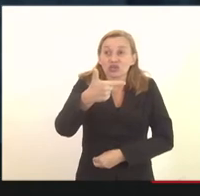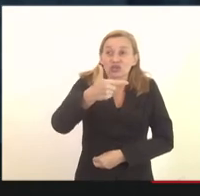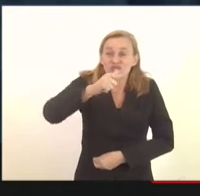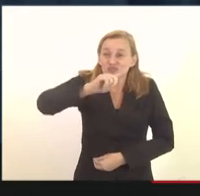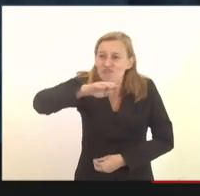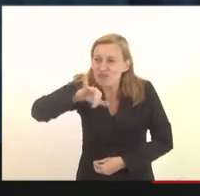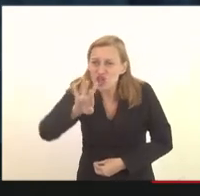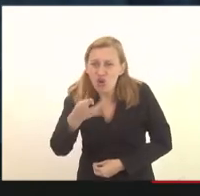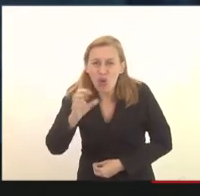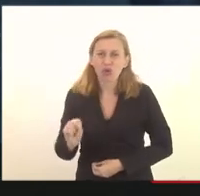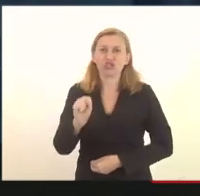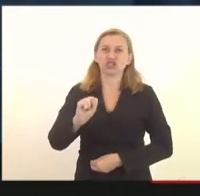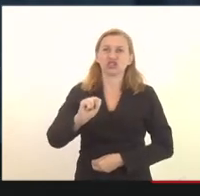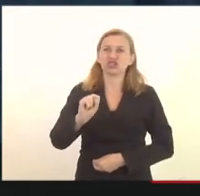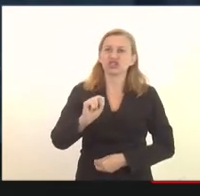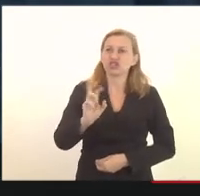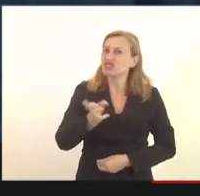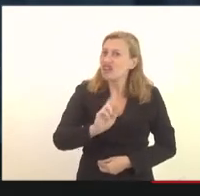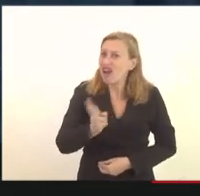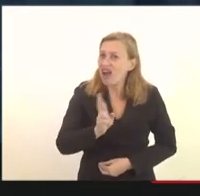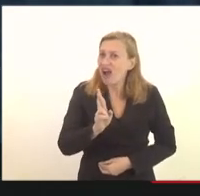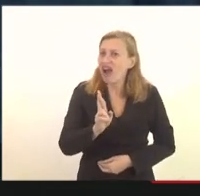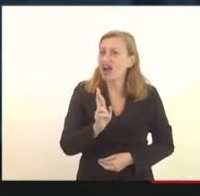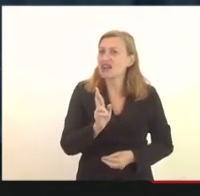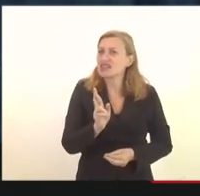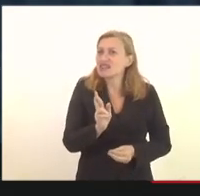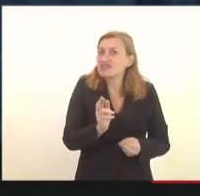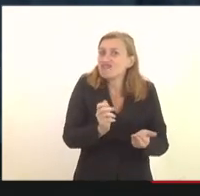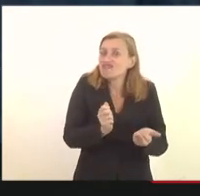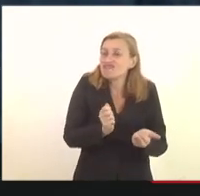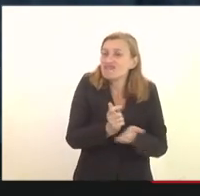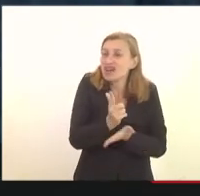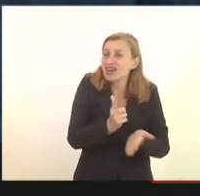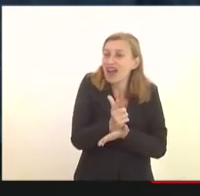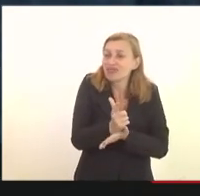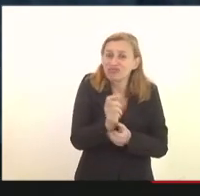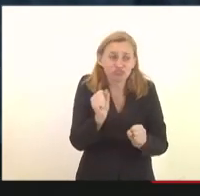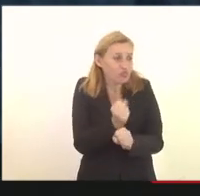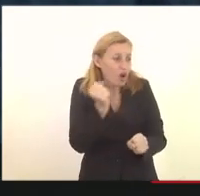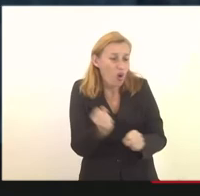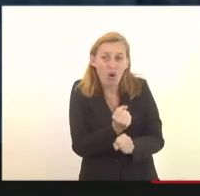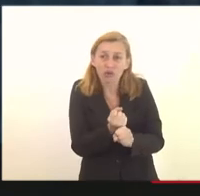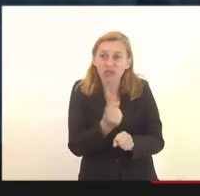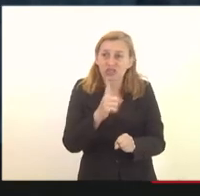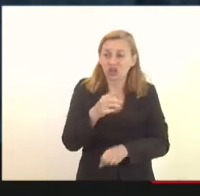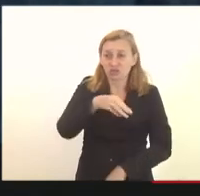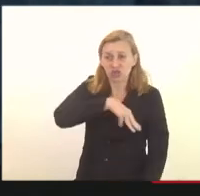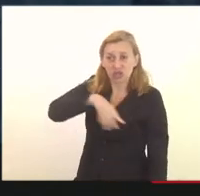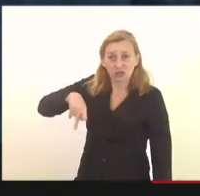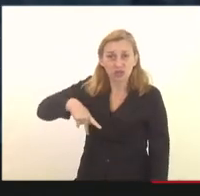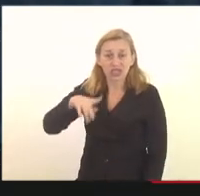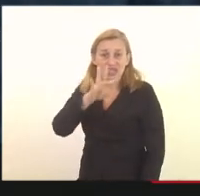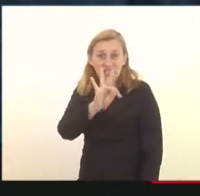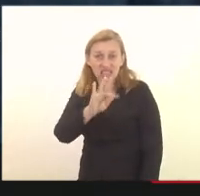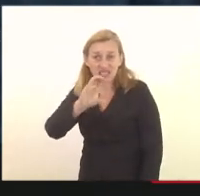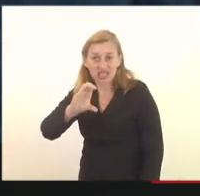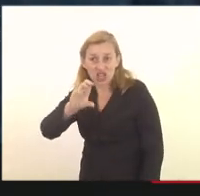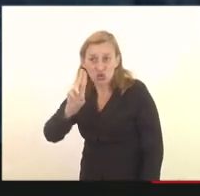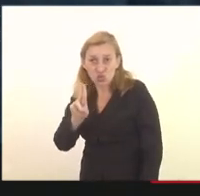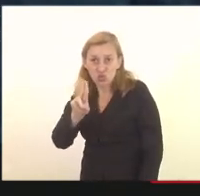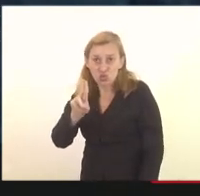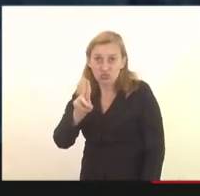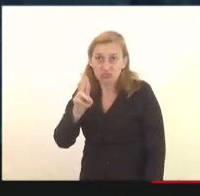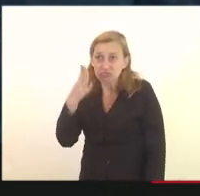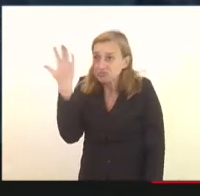reais na execução de uma obra que nem o Ministério Público, nem o TCU, nem ninguém encontrou